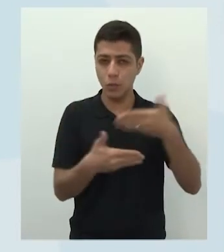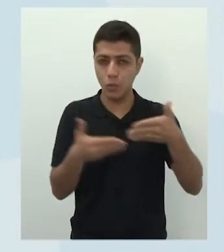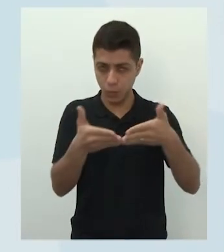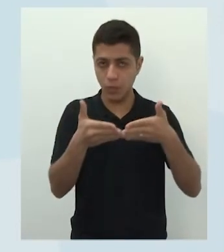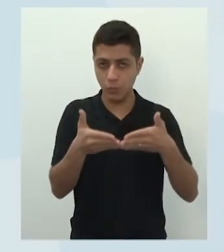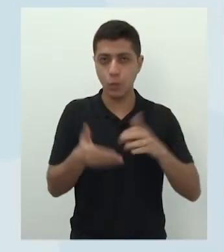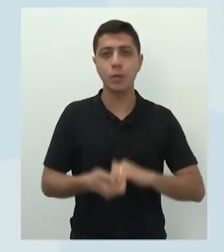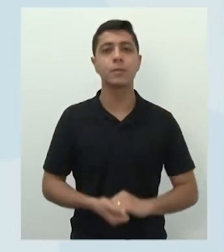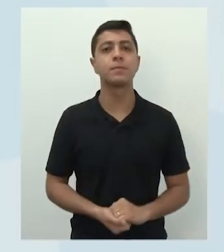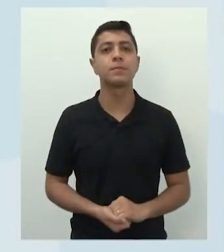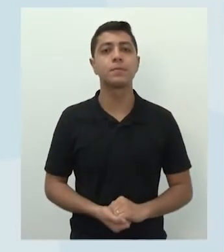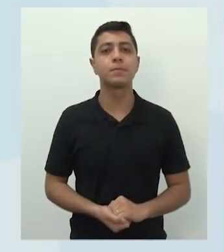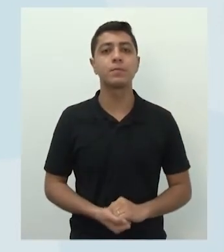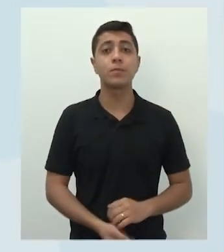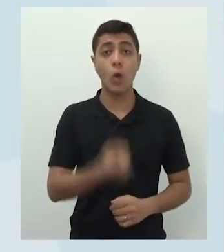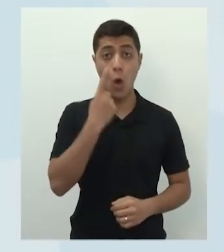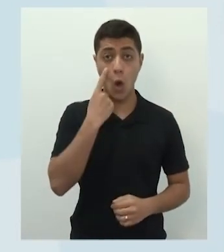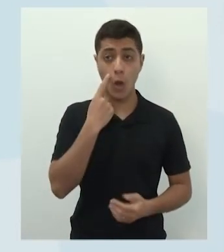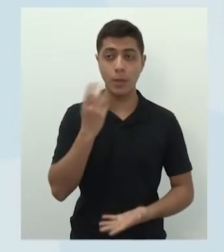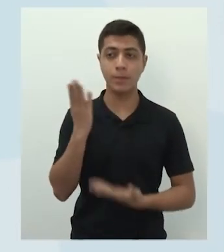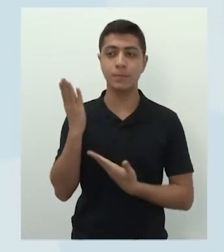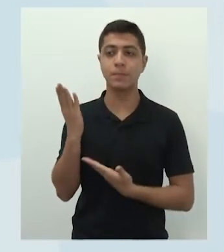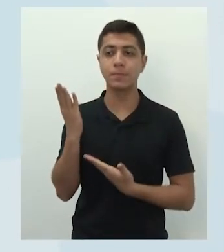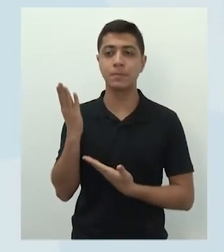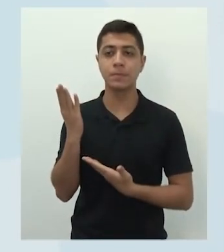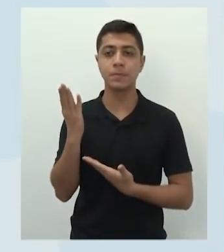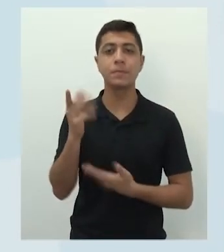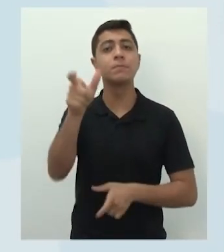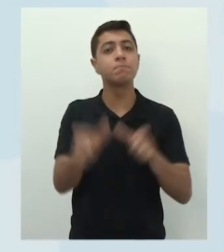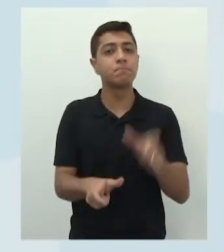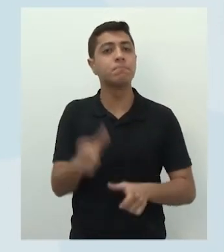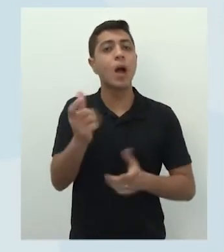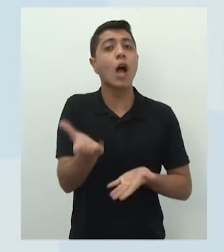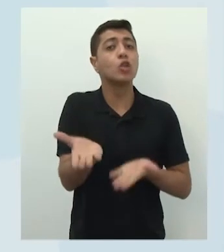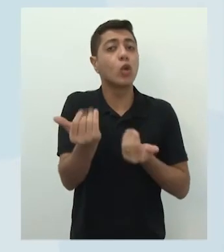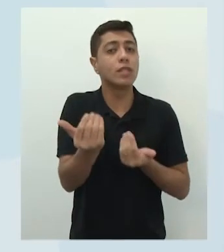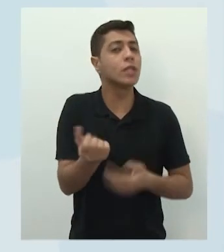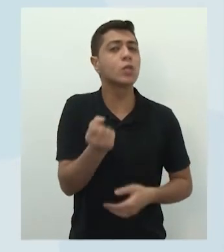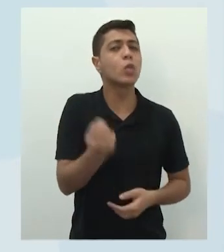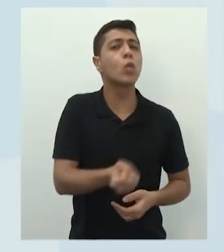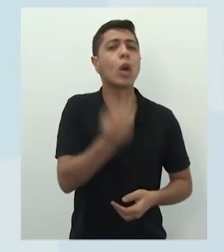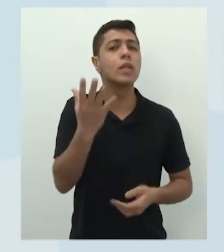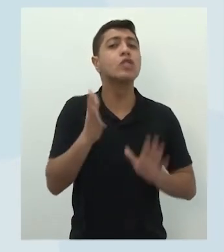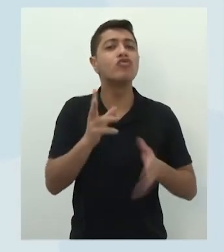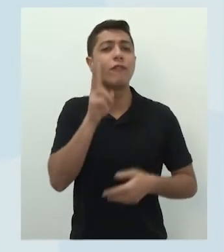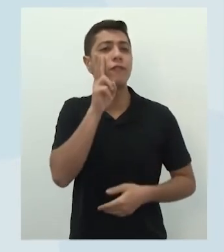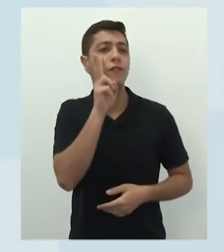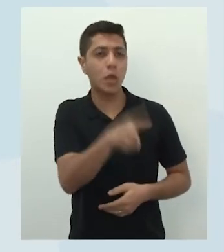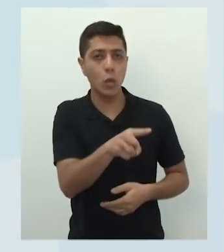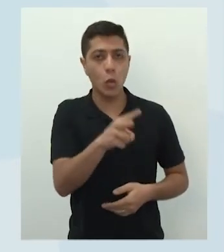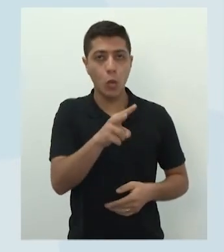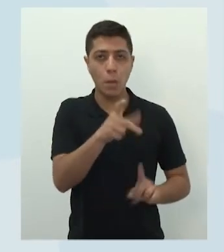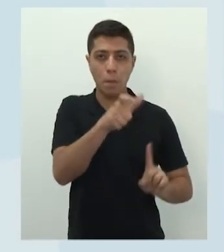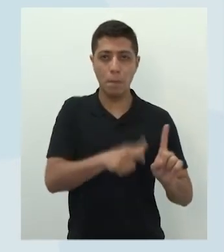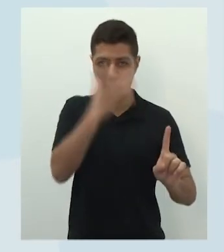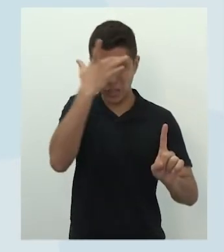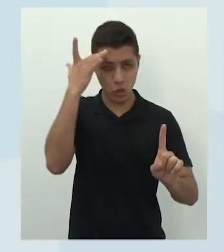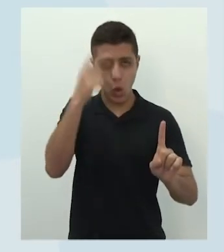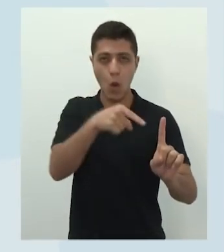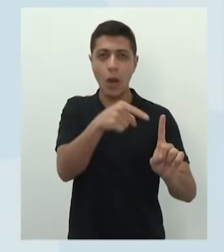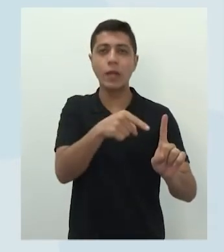entre homem e mulher. Vocês estão vendo aí que, por forma de ficar mais magro, é mais comum a mulher entrar em contato com esse